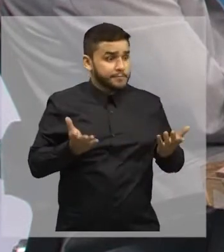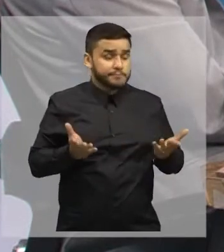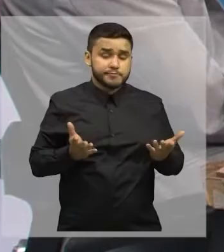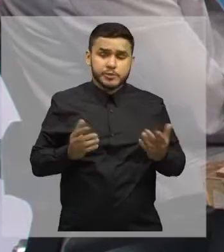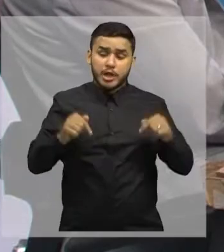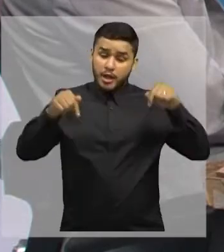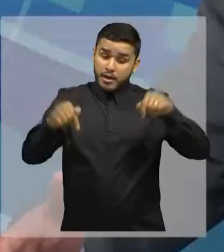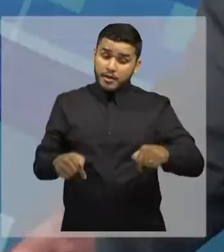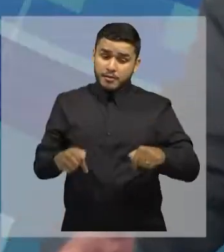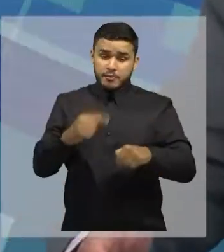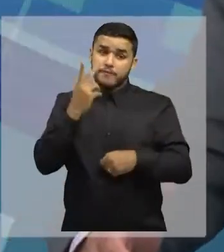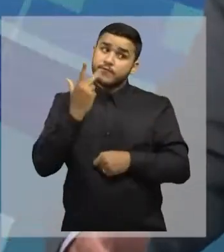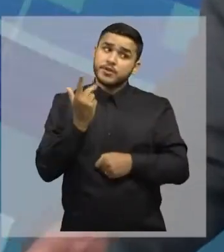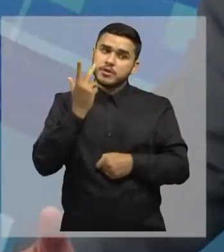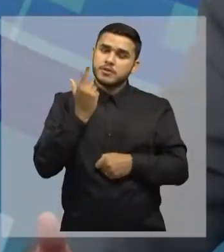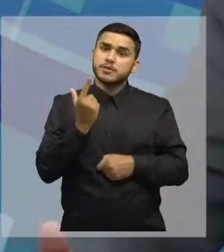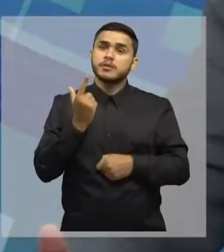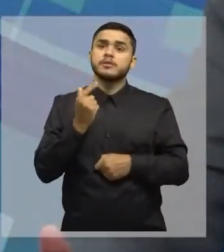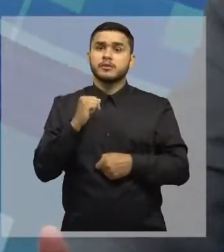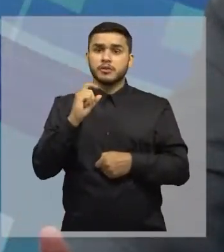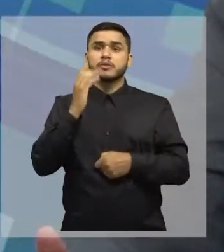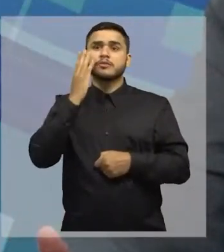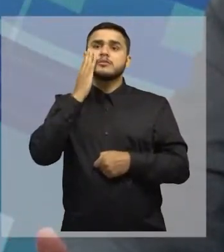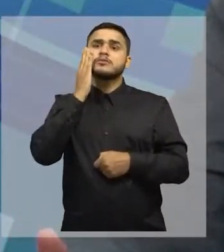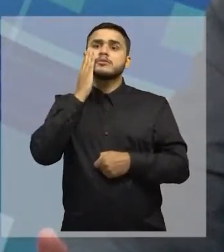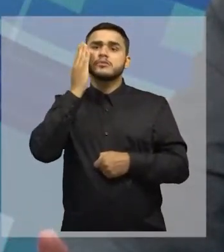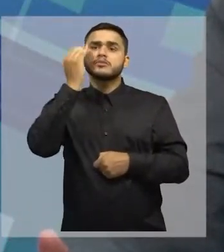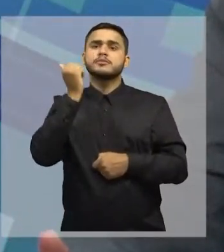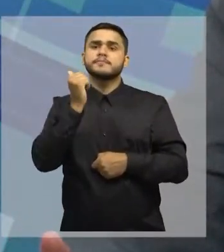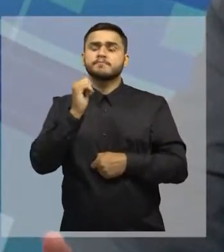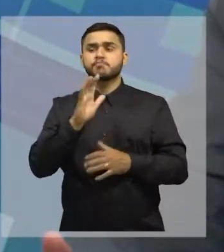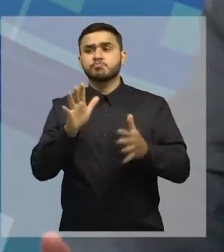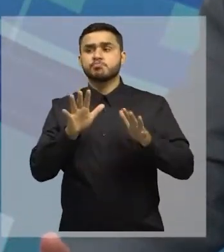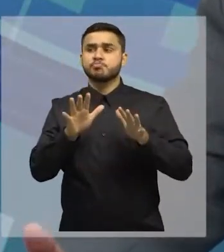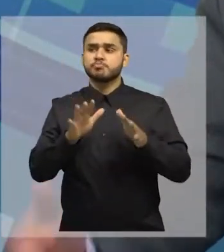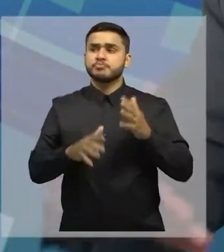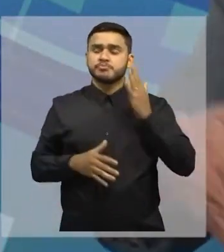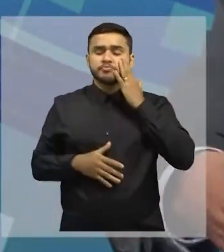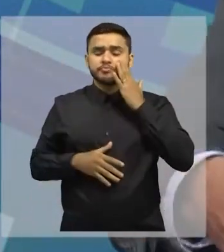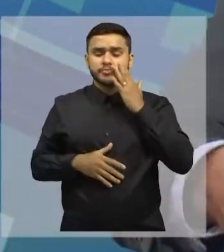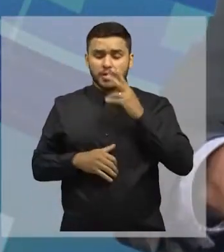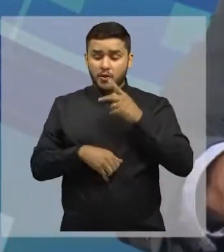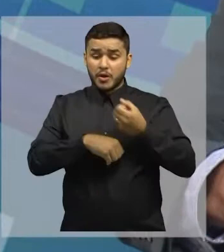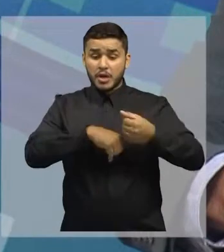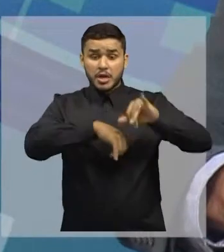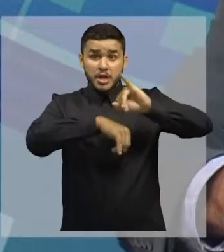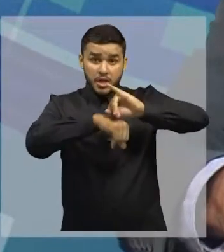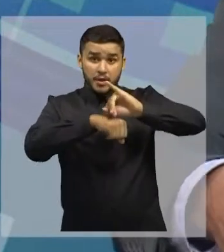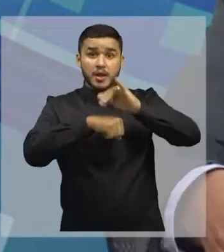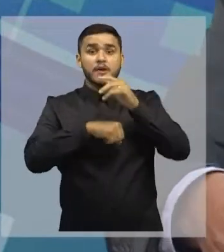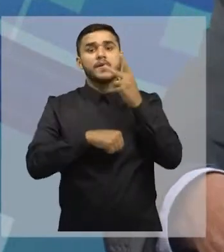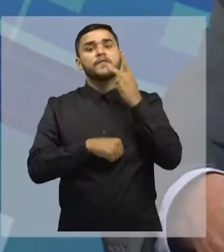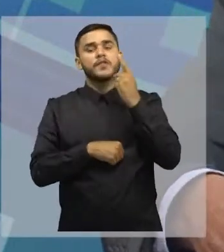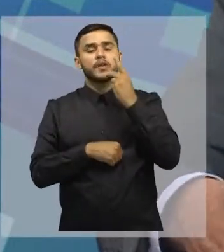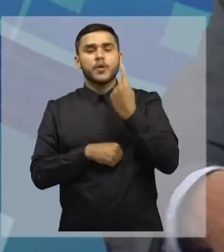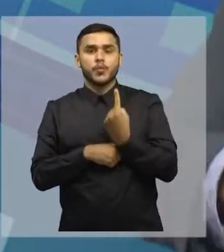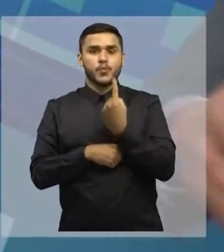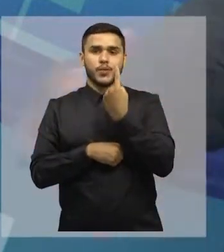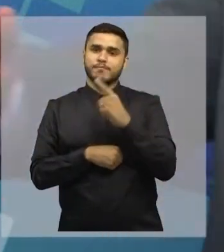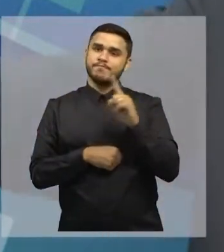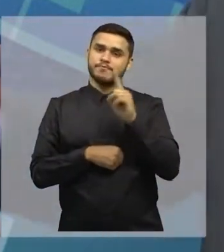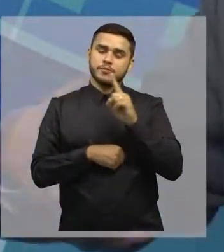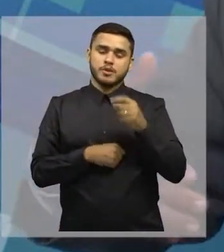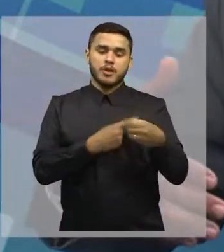eu estenderia isso aqui já para a região metropolitana de Fortaleza, que a disputa não vai ser só localizada aqui, né,